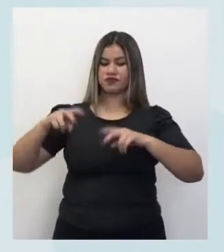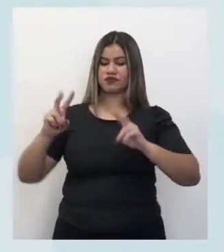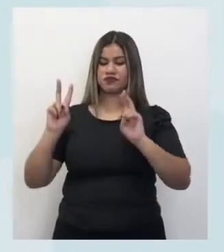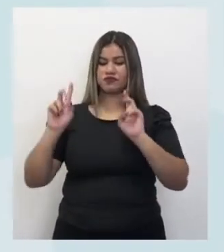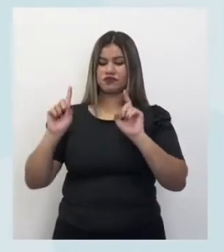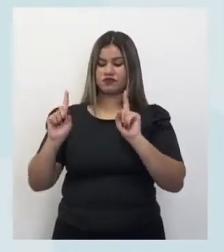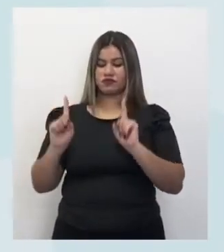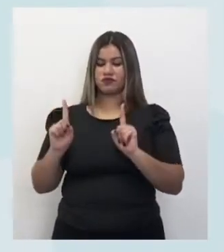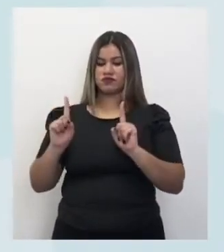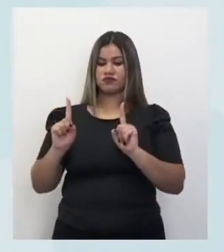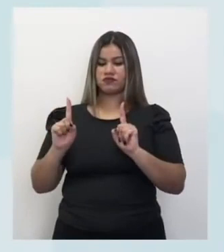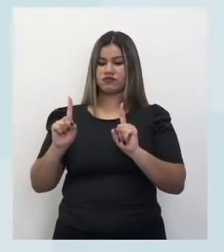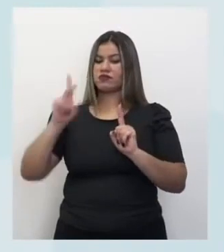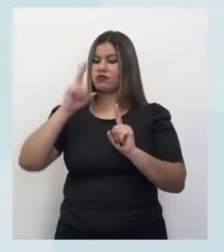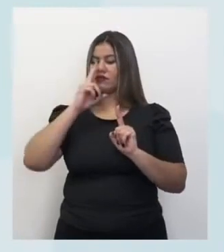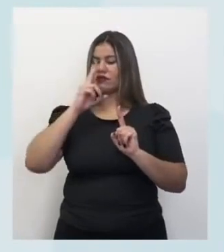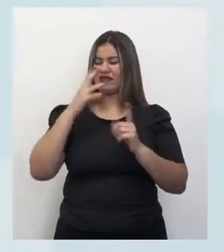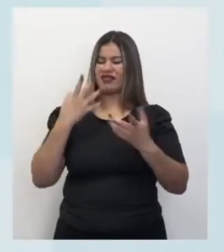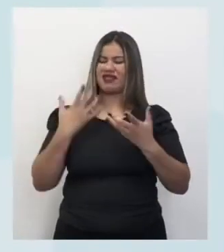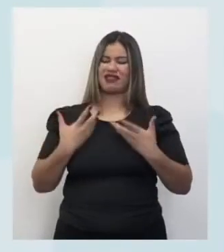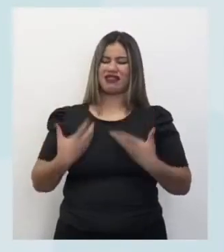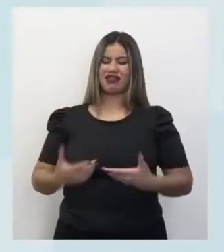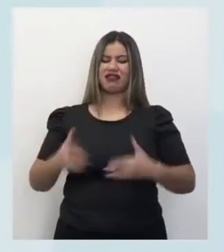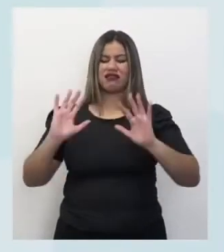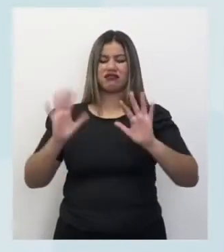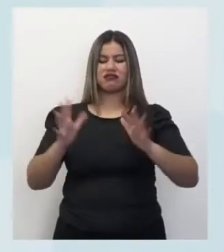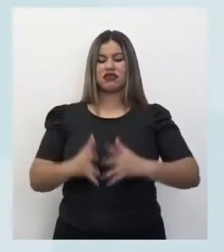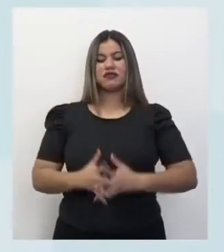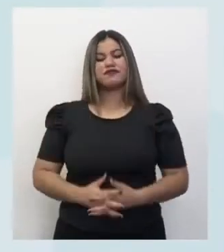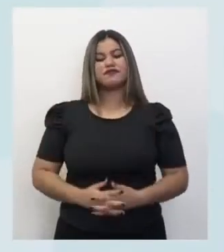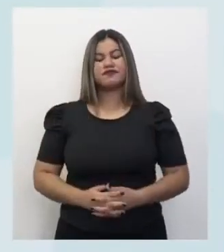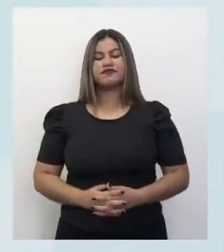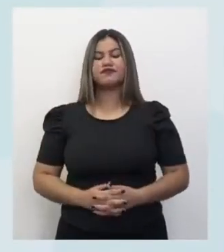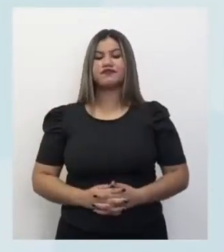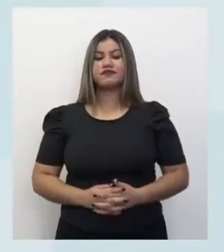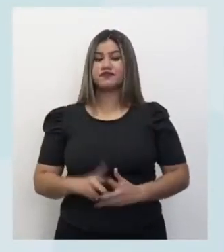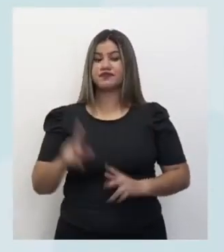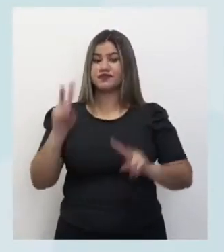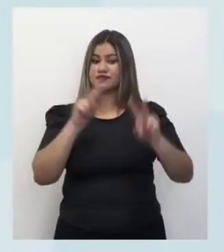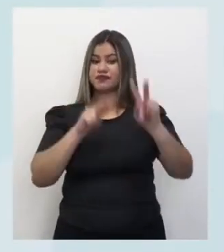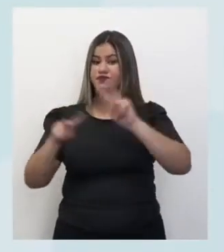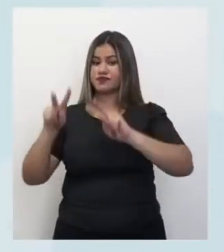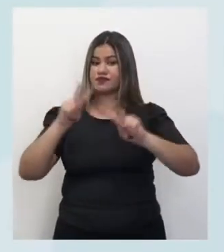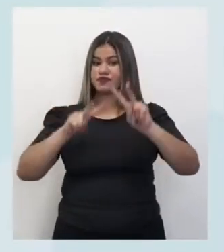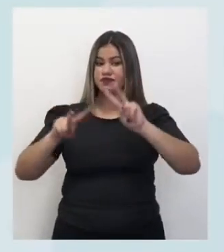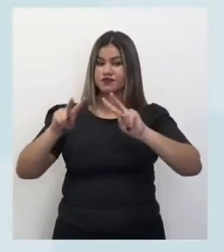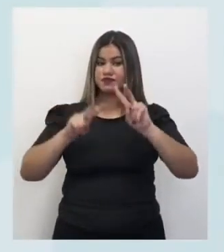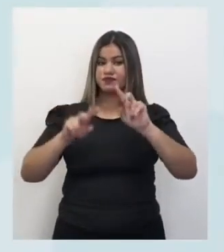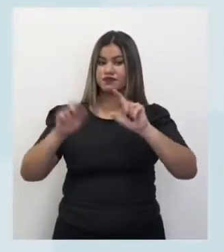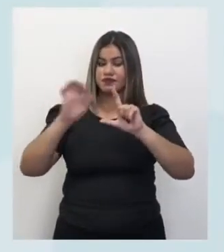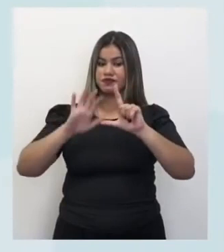é a impressão mesmo que ele já está cansadinho. E assim, né? olhando a imagem, tem